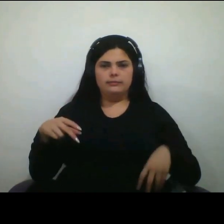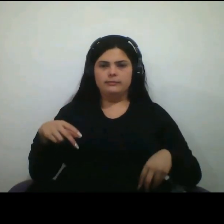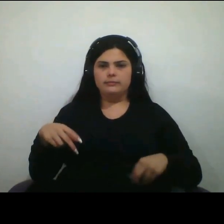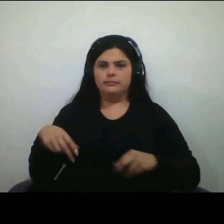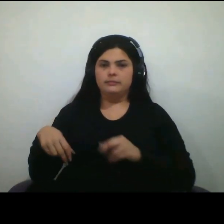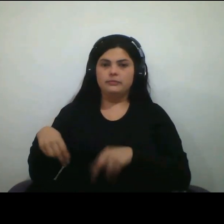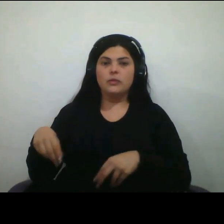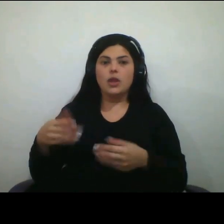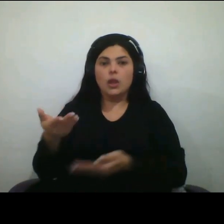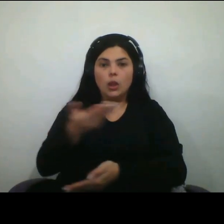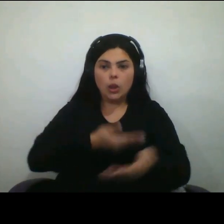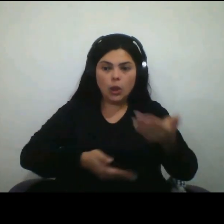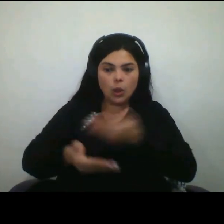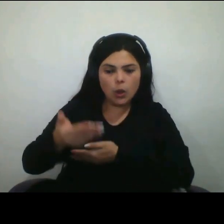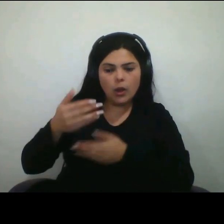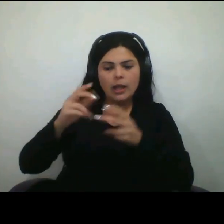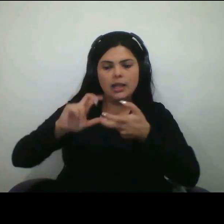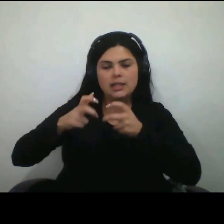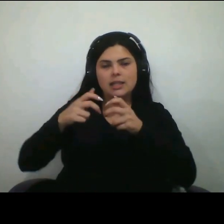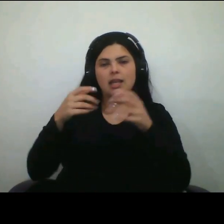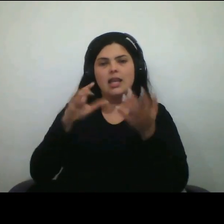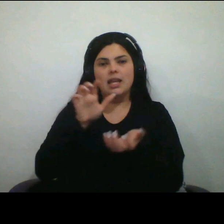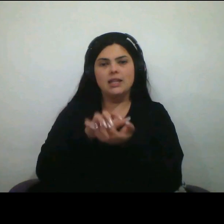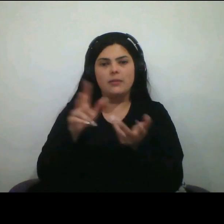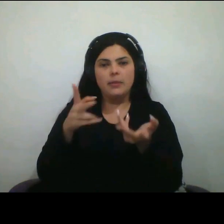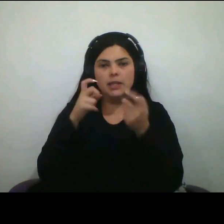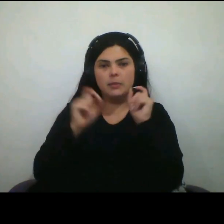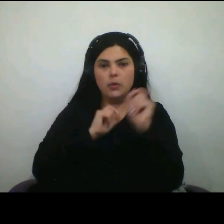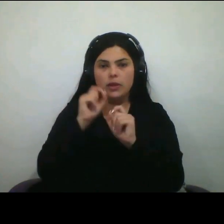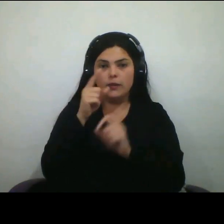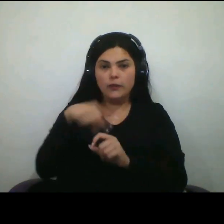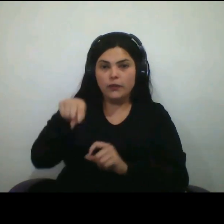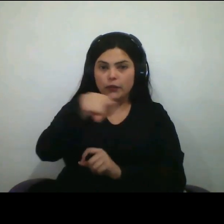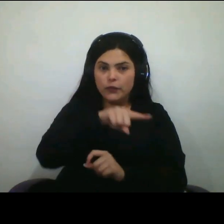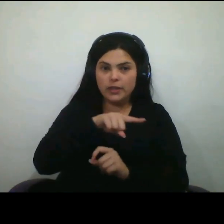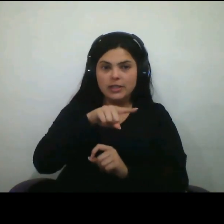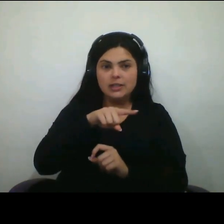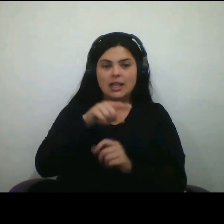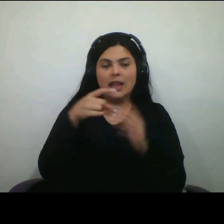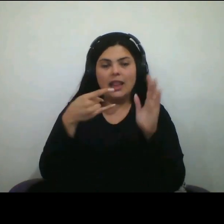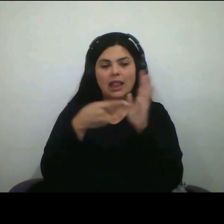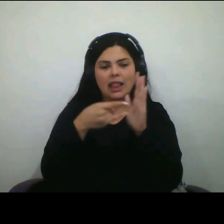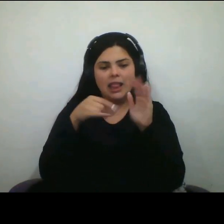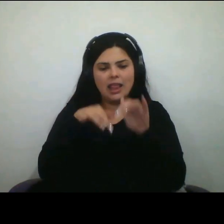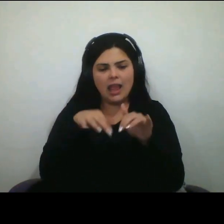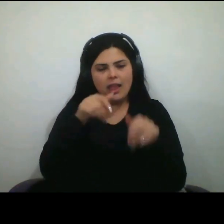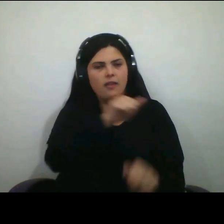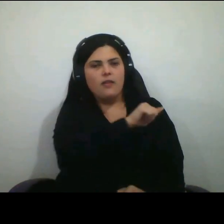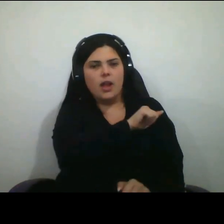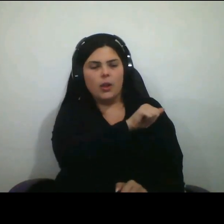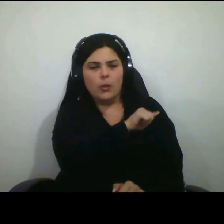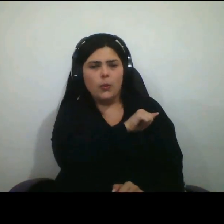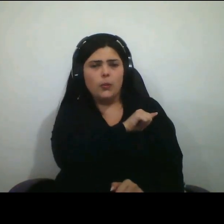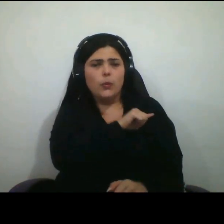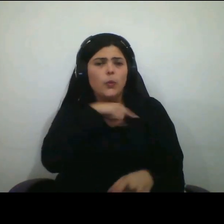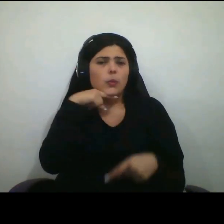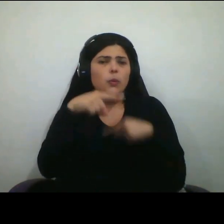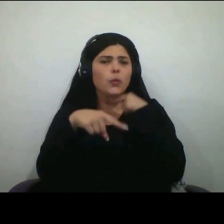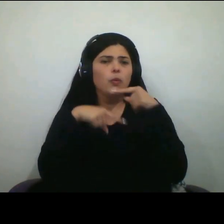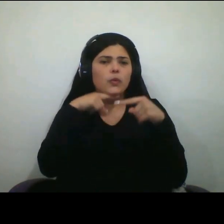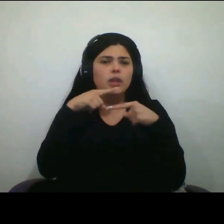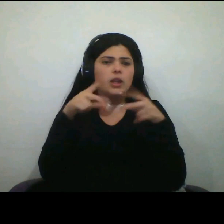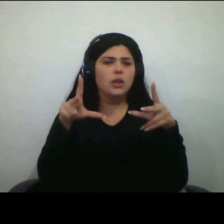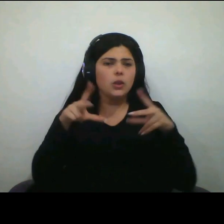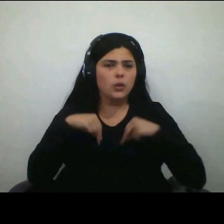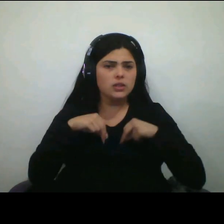nessas trocas, ali no TDC Recife, eu vi que muitos de vocês, devs, estudantes, tinham dúvidas de, poxa, eu